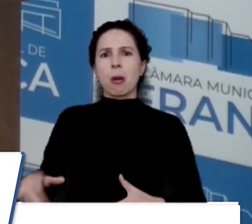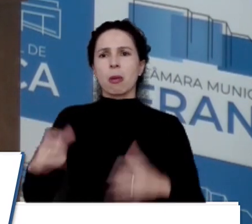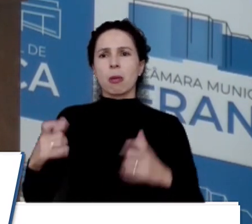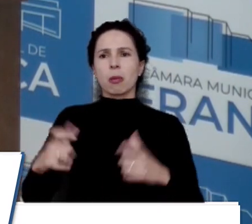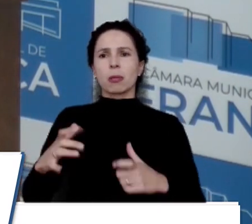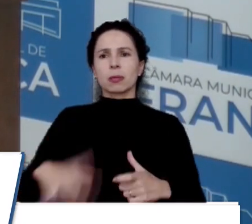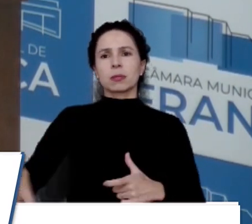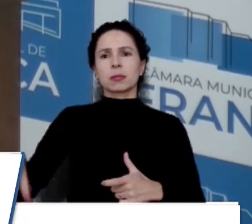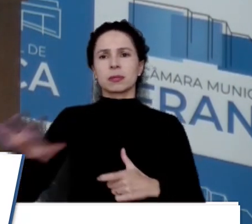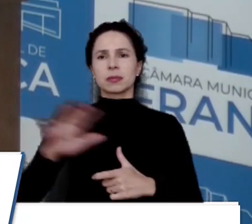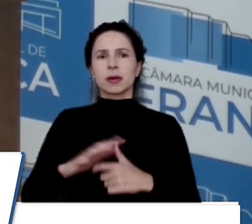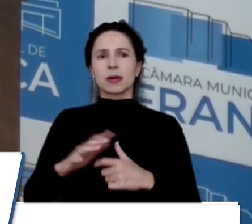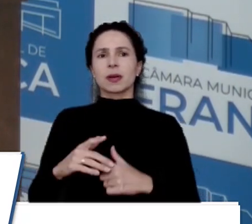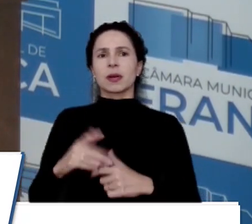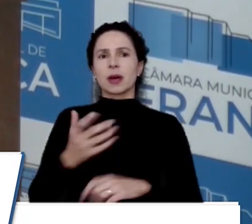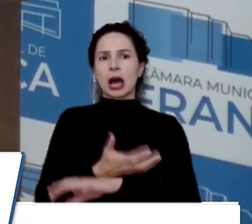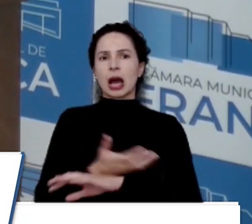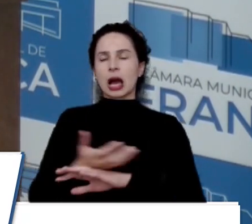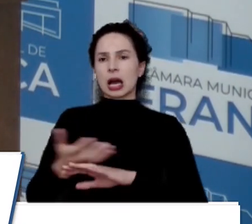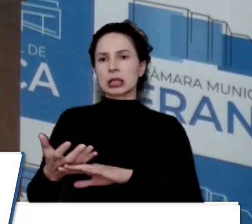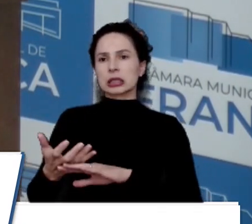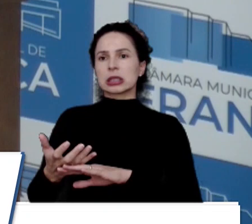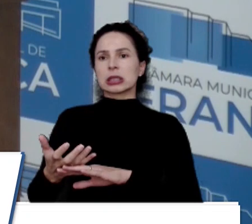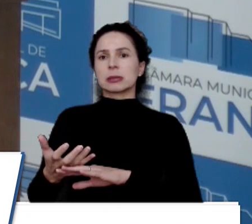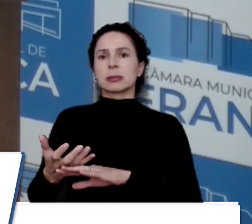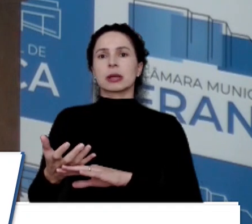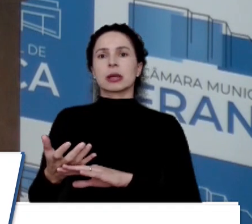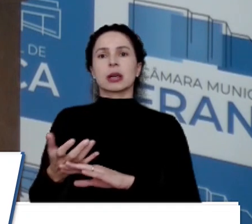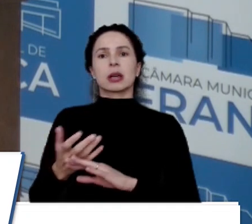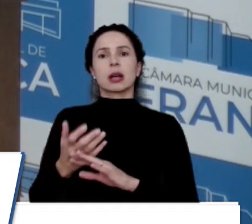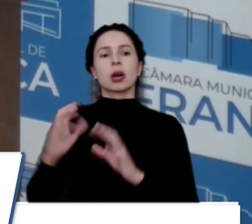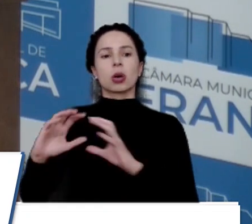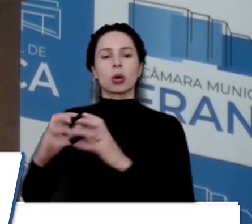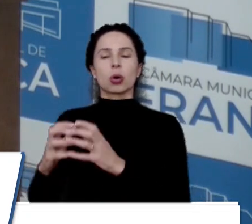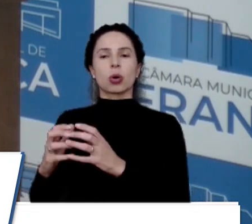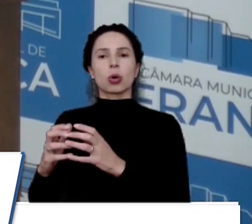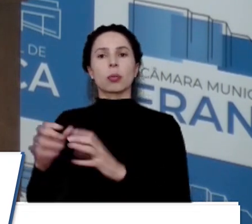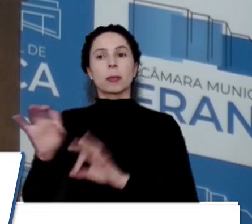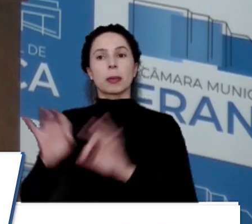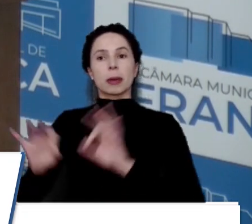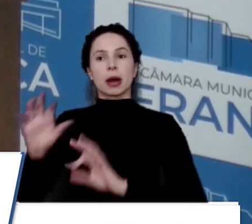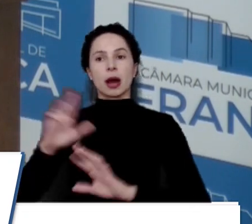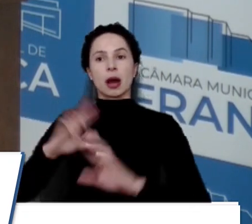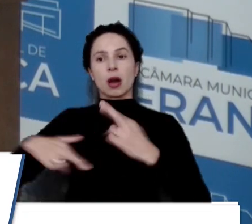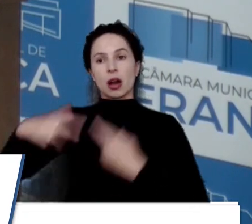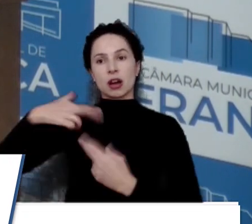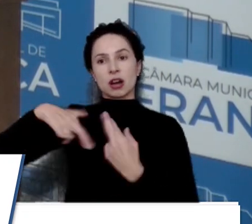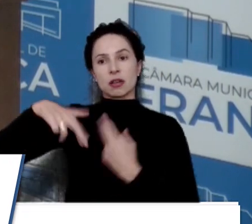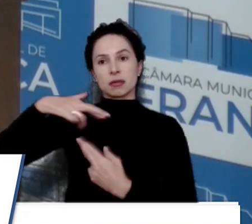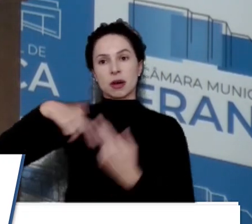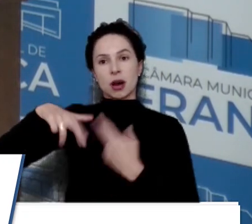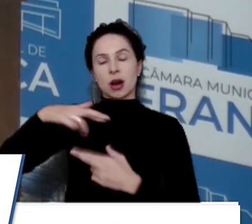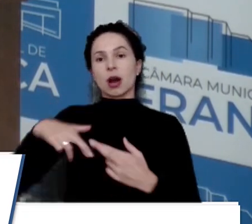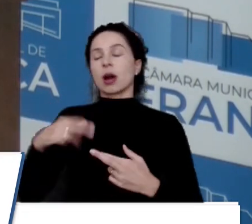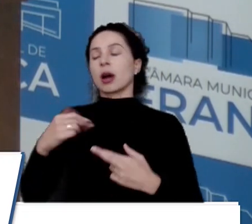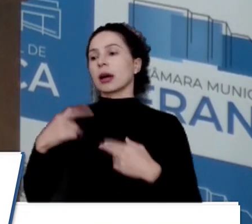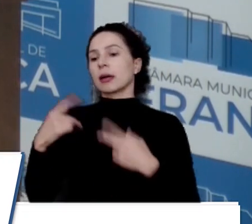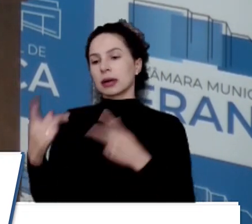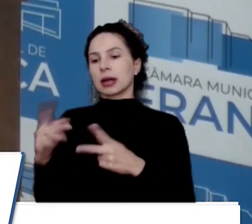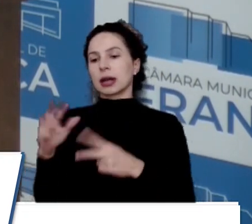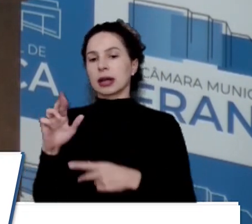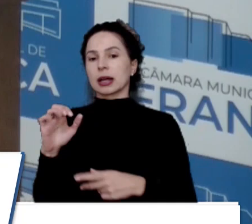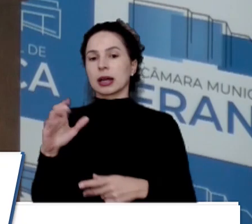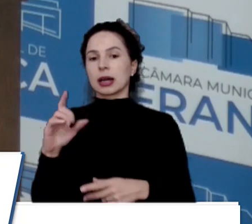o campo Gramado o pessoal da liga tá fazendo uma reforma lá né tive lá com o Ricardo Ricardo vem